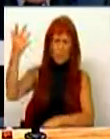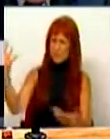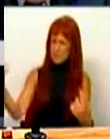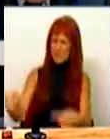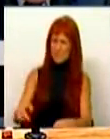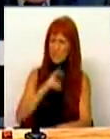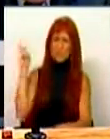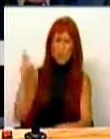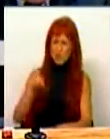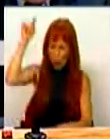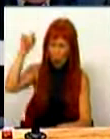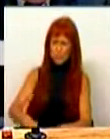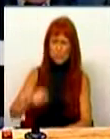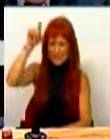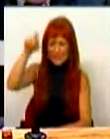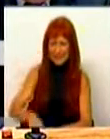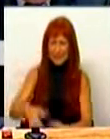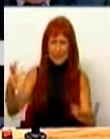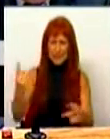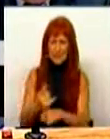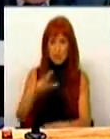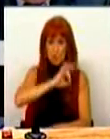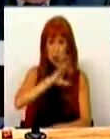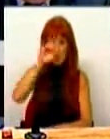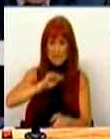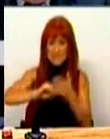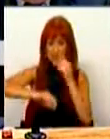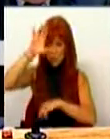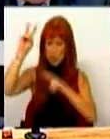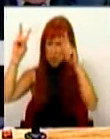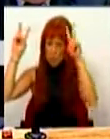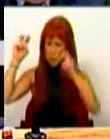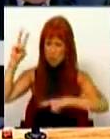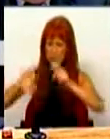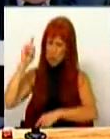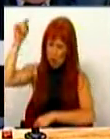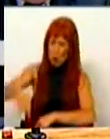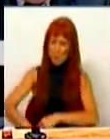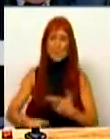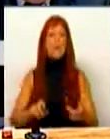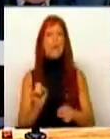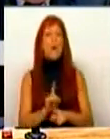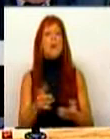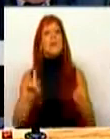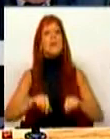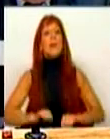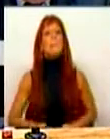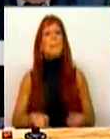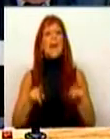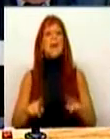teve a resposta devida e no próprio dia por parte do Sr. Secretário de Estado dos Assuntos Fiscais, mas também do ponto de